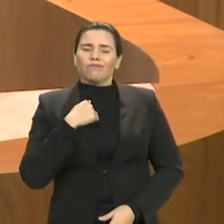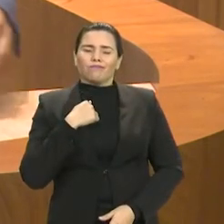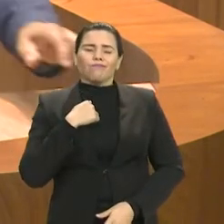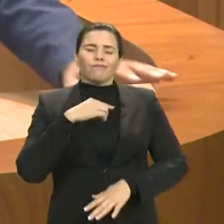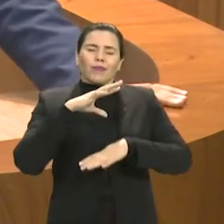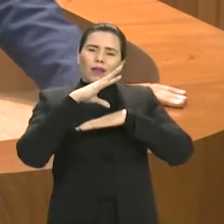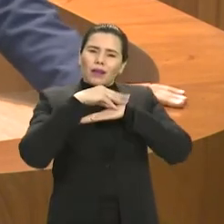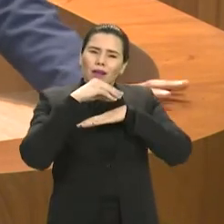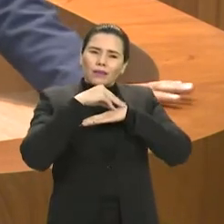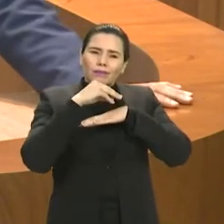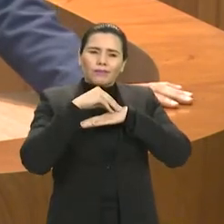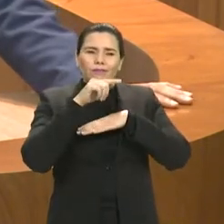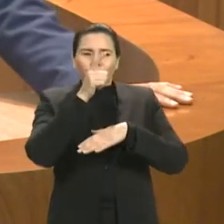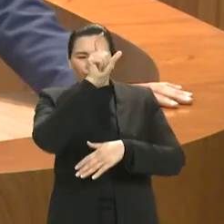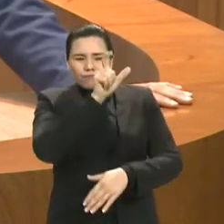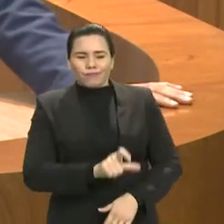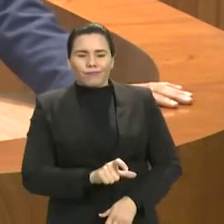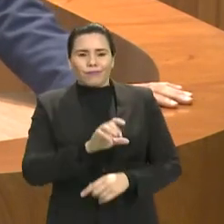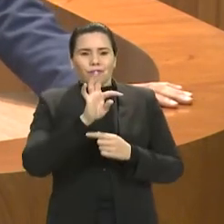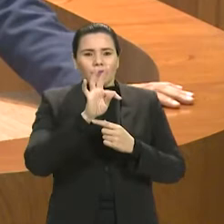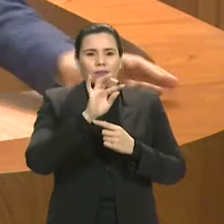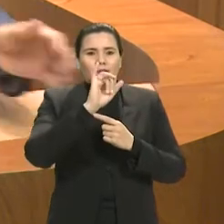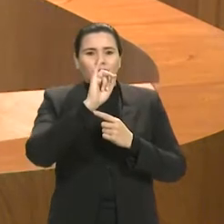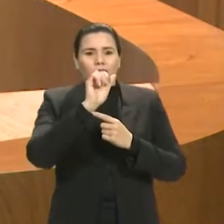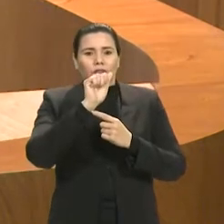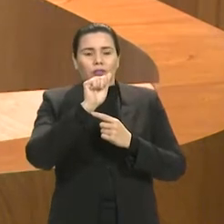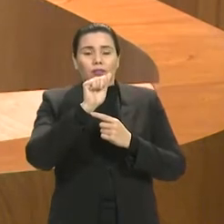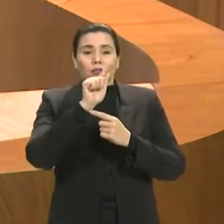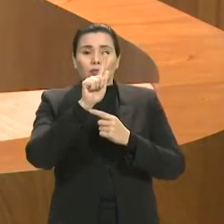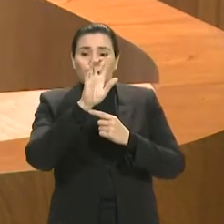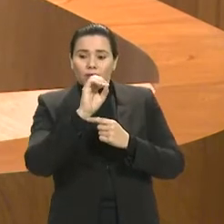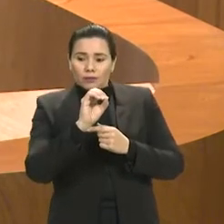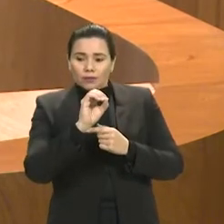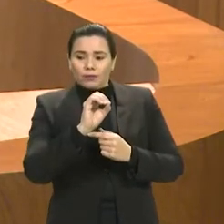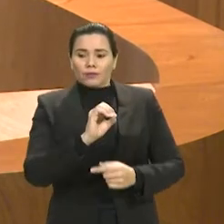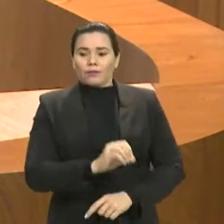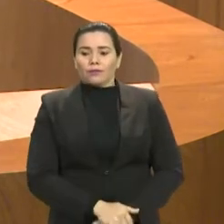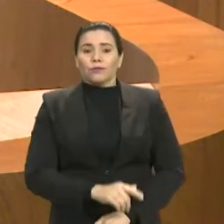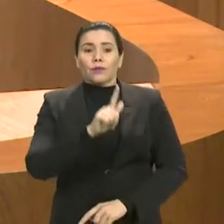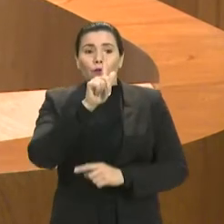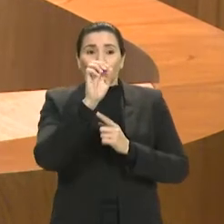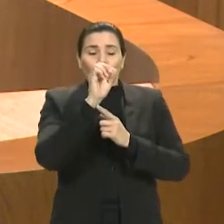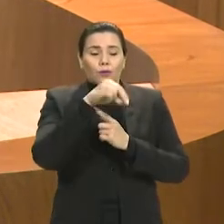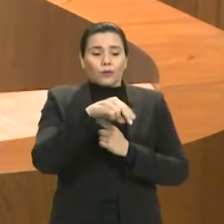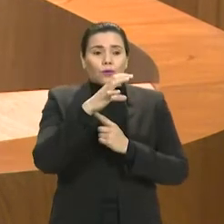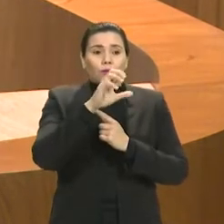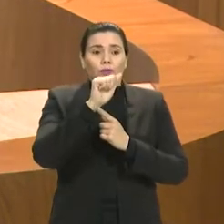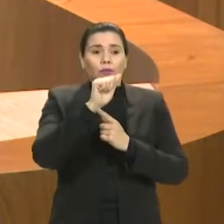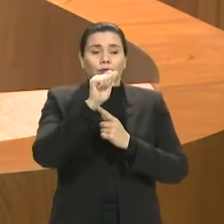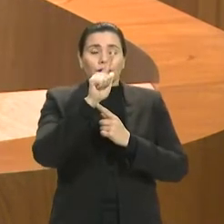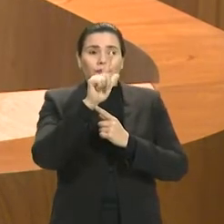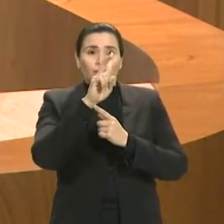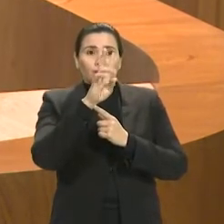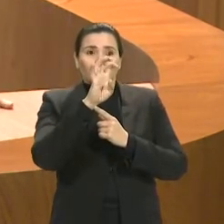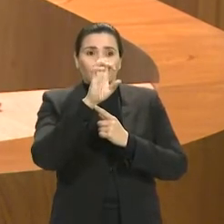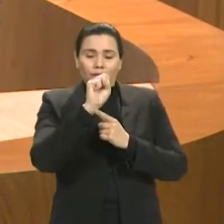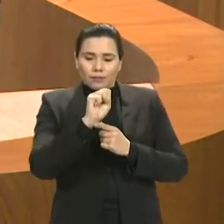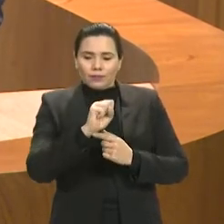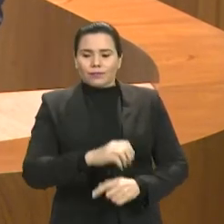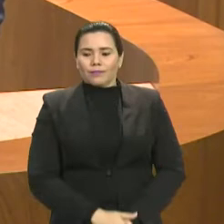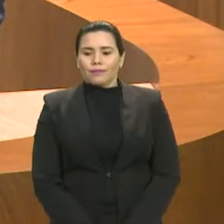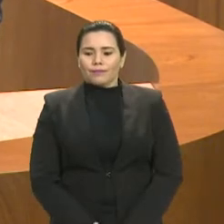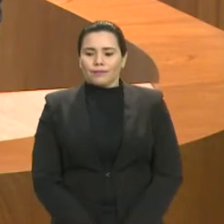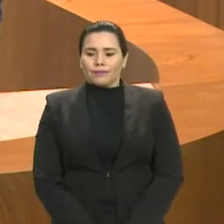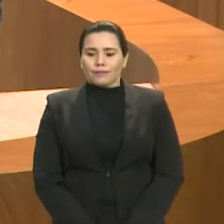Que Deus te abençoe. Tiago Gonçalves, ficou até espantado achando que não era com ele. Tiaguinho, que Deus te abençoe. Meu amigo, muito antes de ser